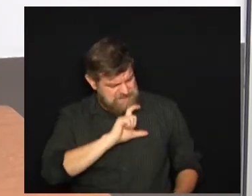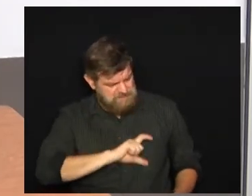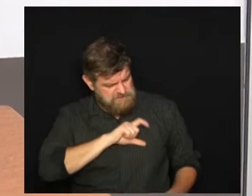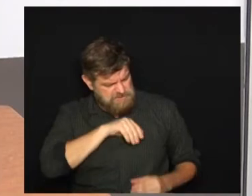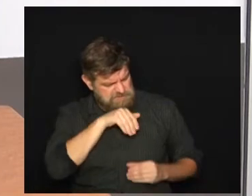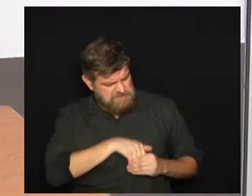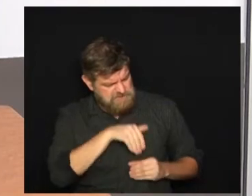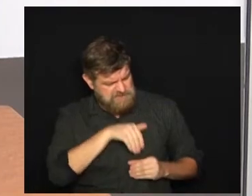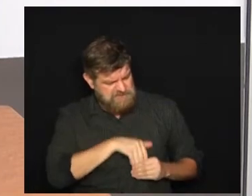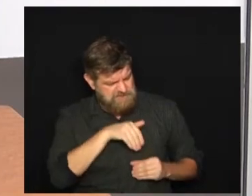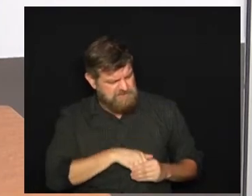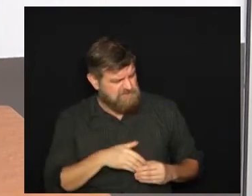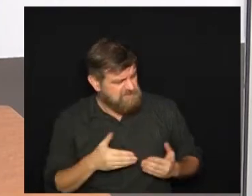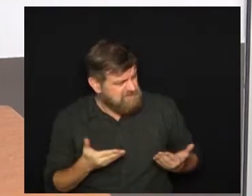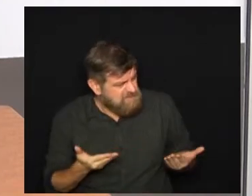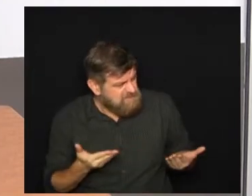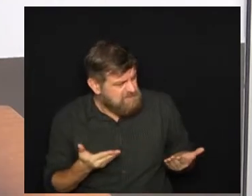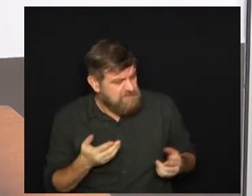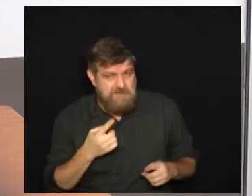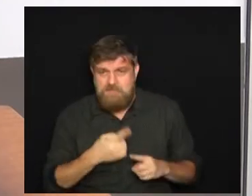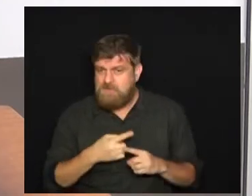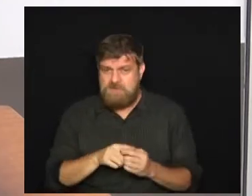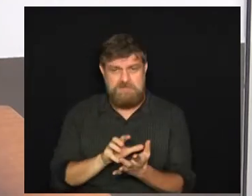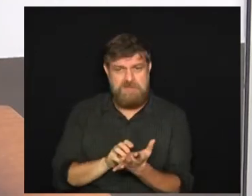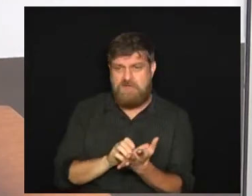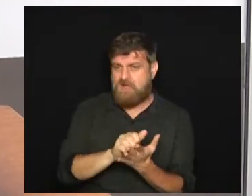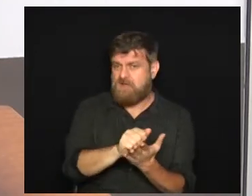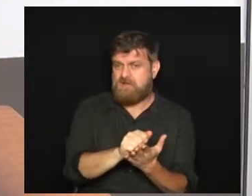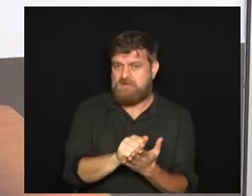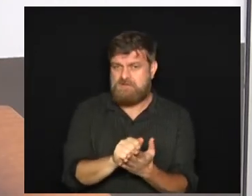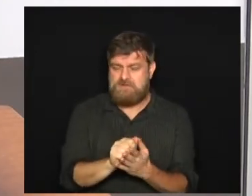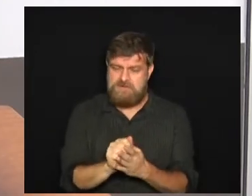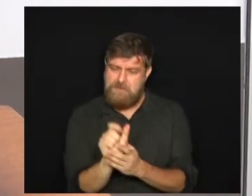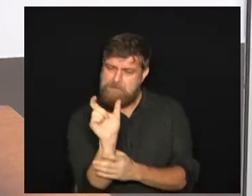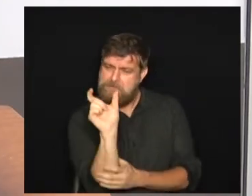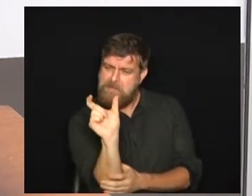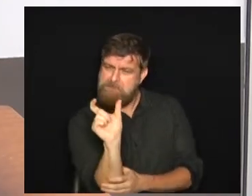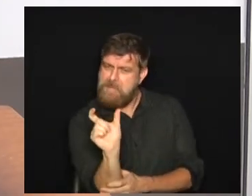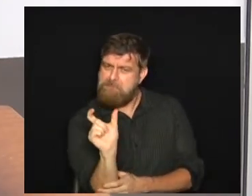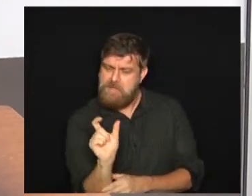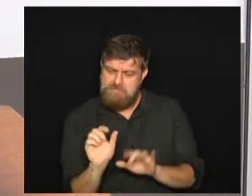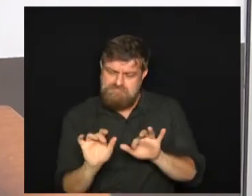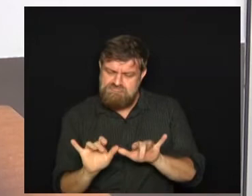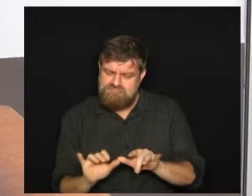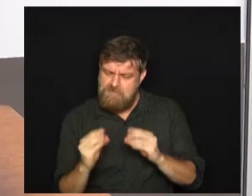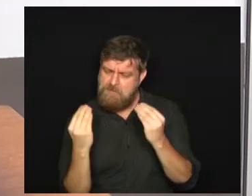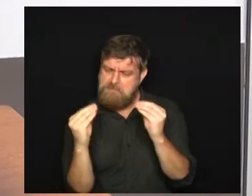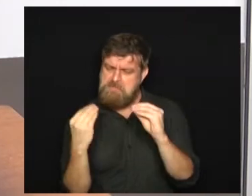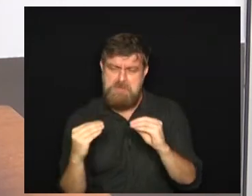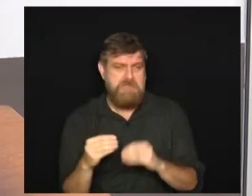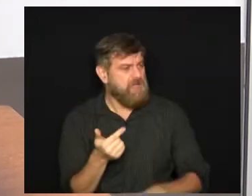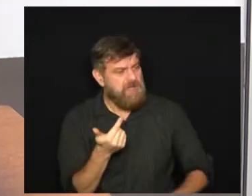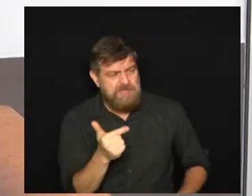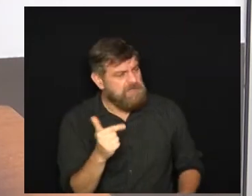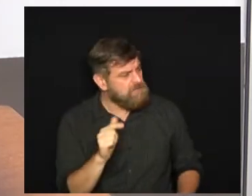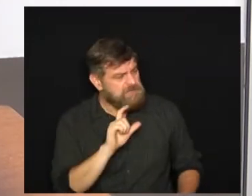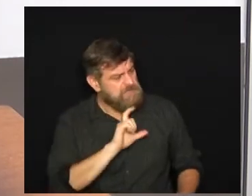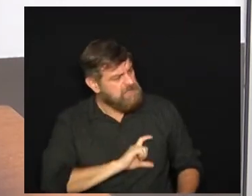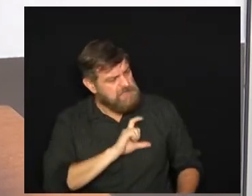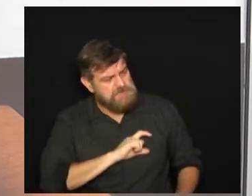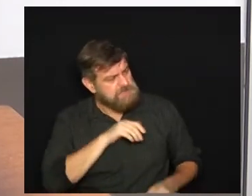eleitor. Porque, primeiro, que no cadastro nem tem esse campo para a gente informar lá. Então, é uma informação que a gente não